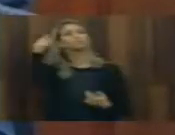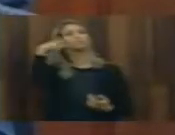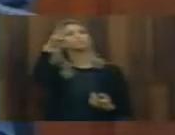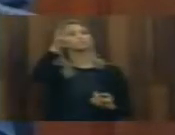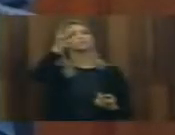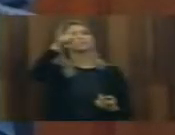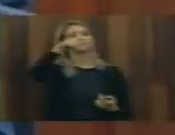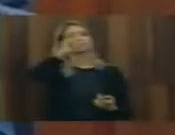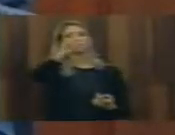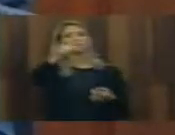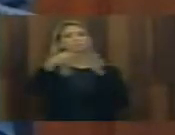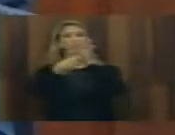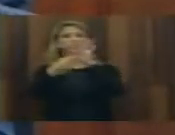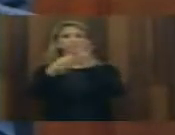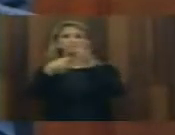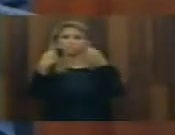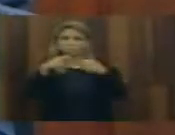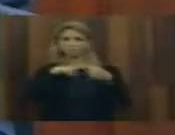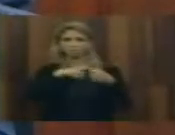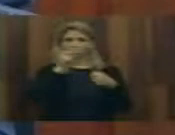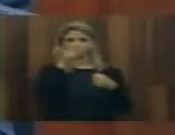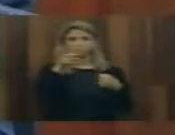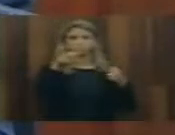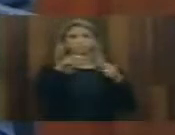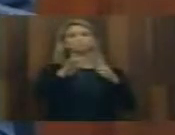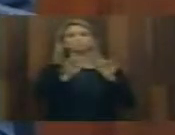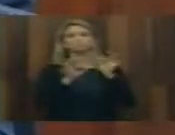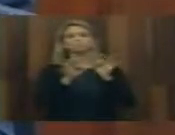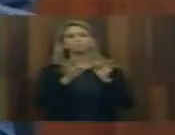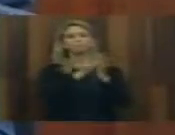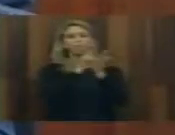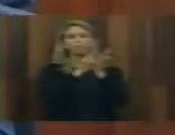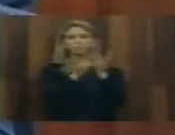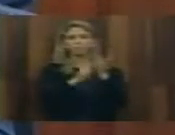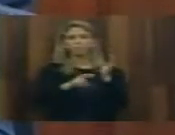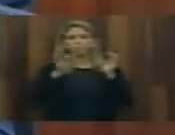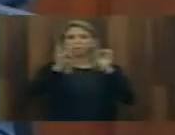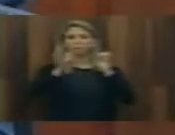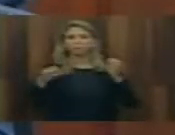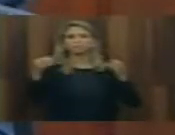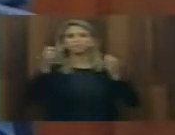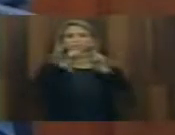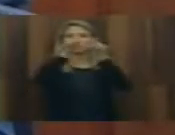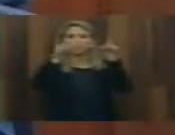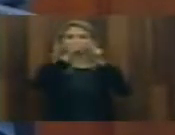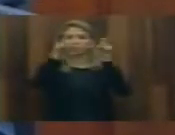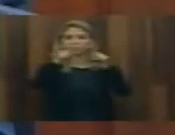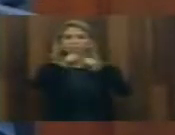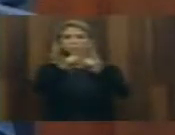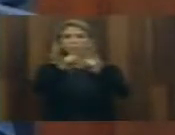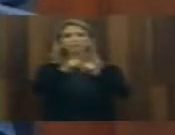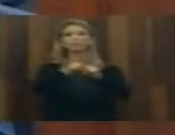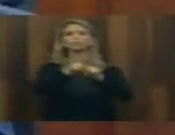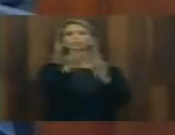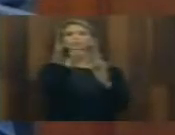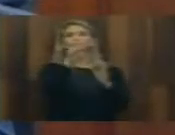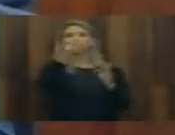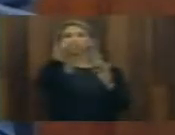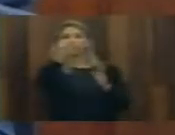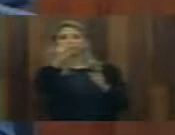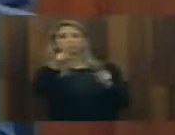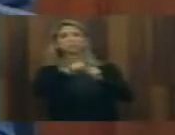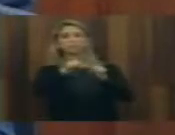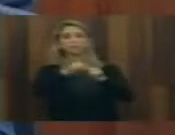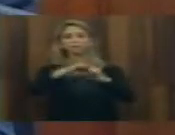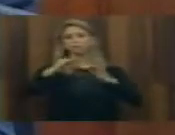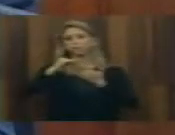Bento, que determina a publicação eletrônica da lista de espera para vagas nas creches e escolas da educação infantil no âmbito